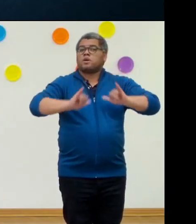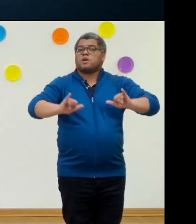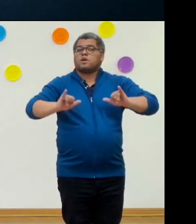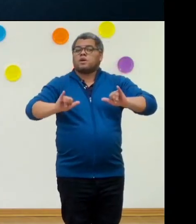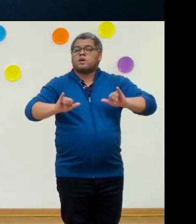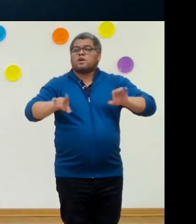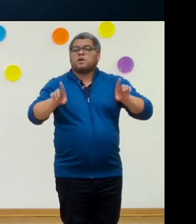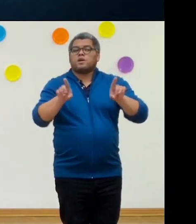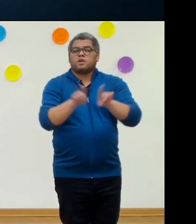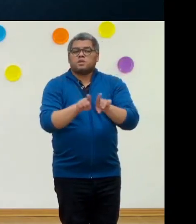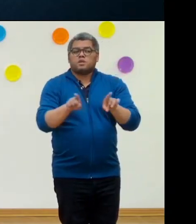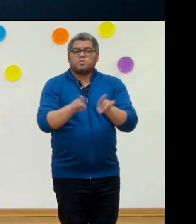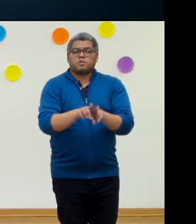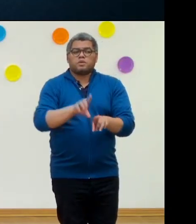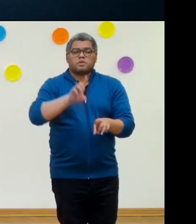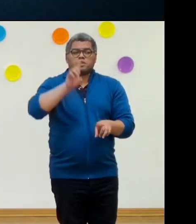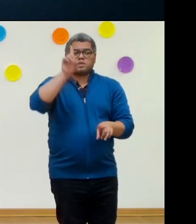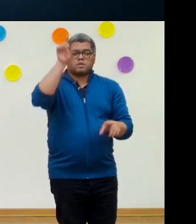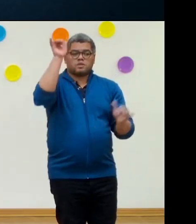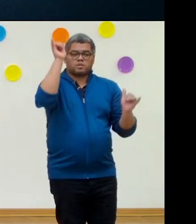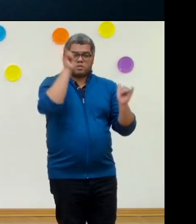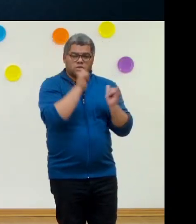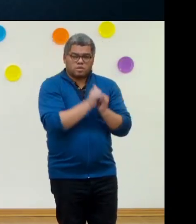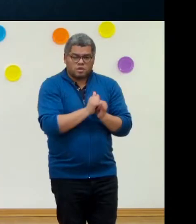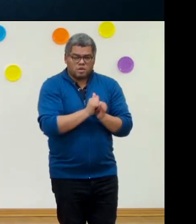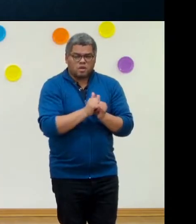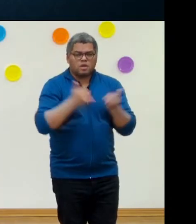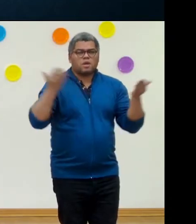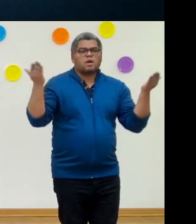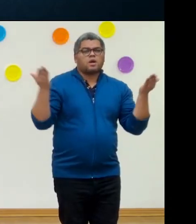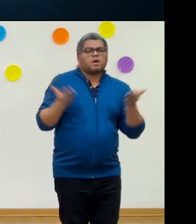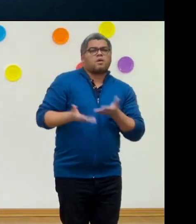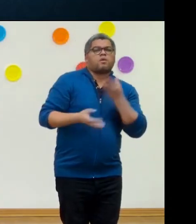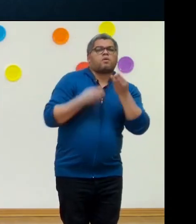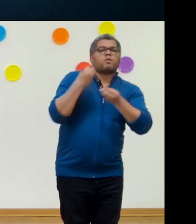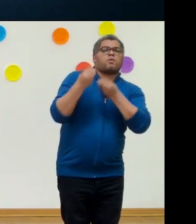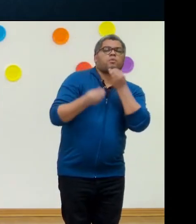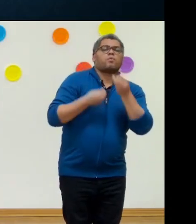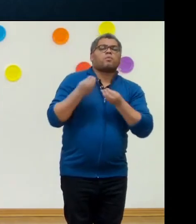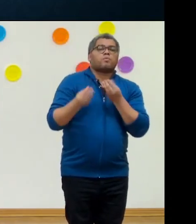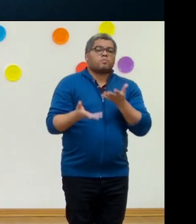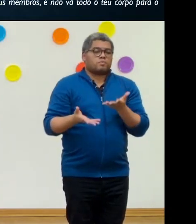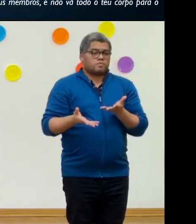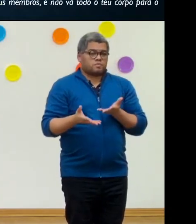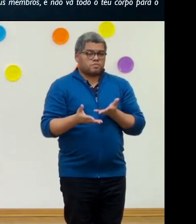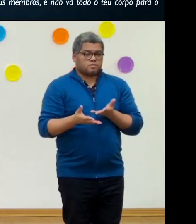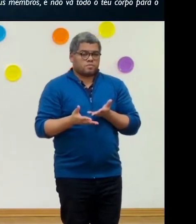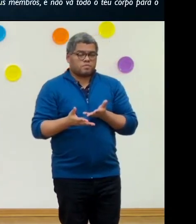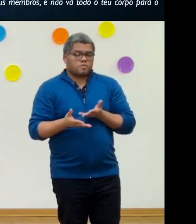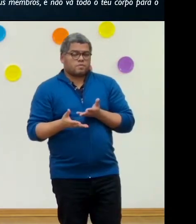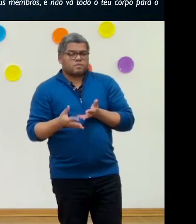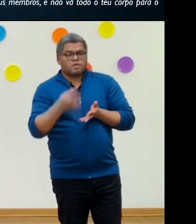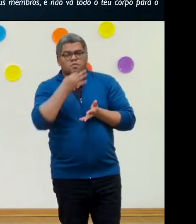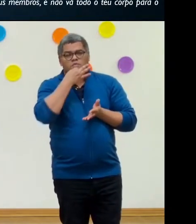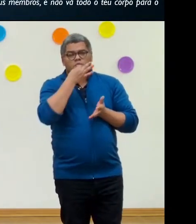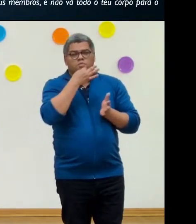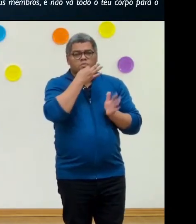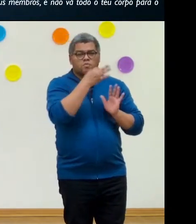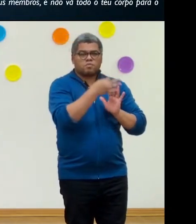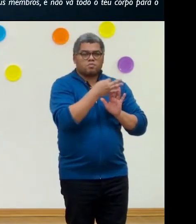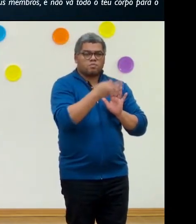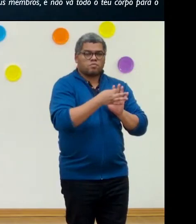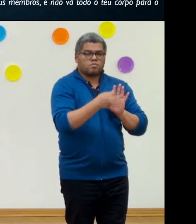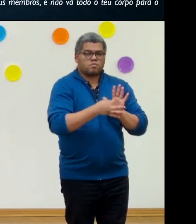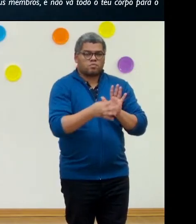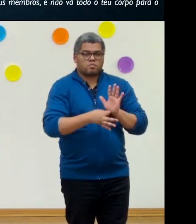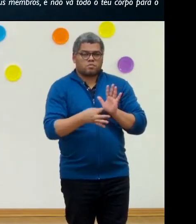a Deus por isso, quem se arrepende legitimamente. Agora, como é que a gente procede? E eu vou dar aqui algumas sugestões ou dicas. Como